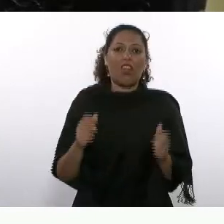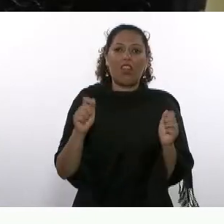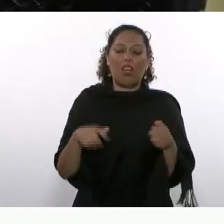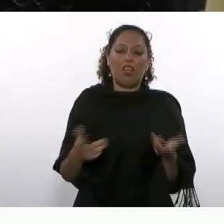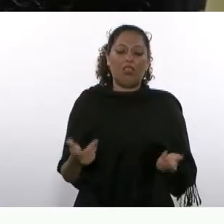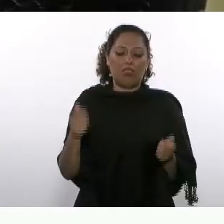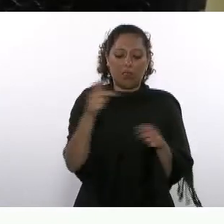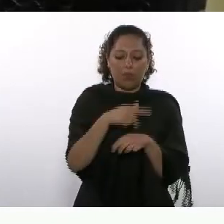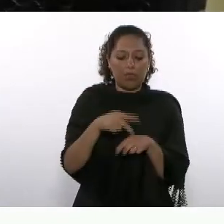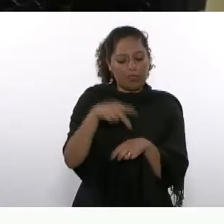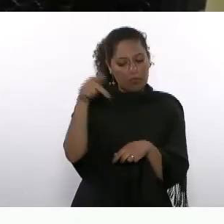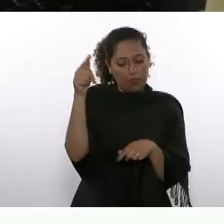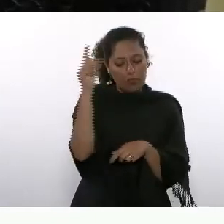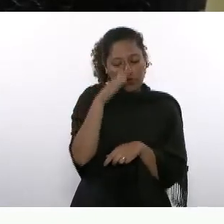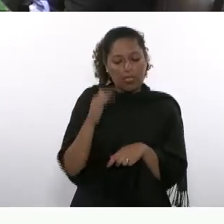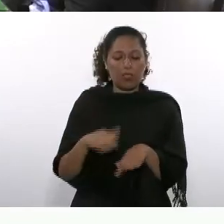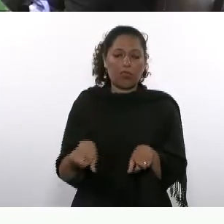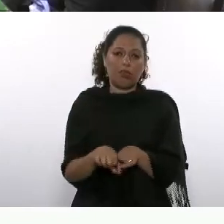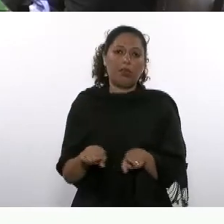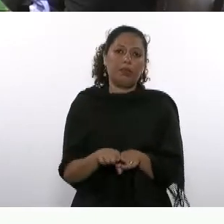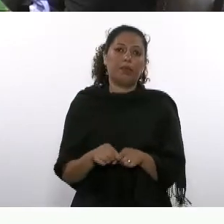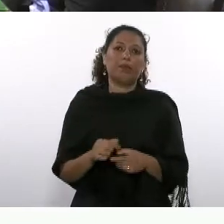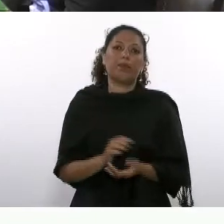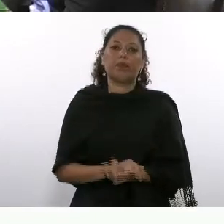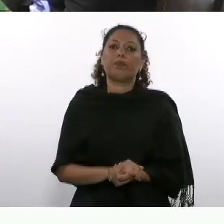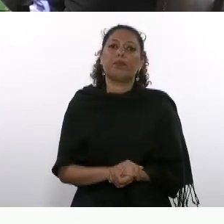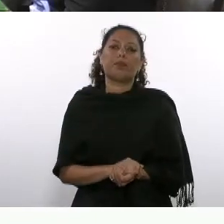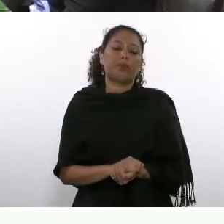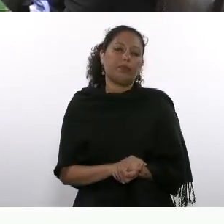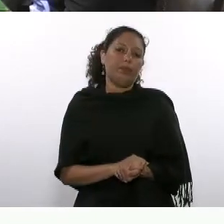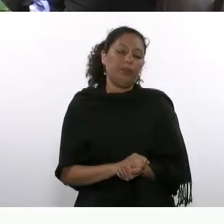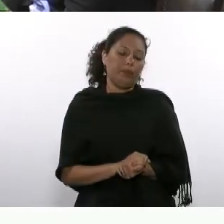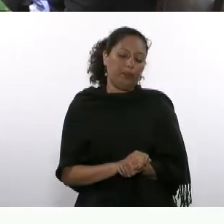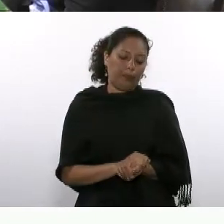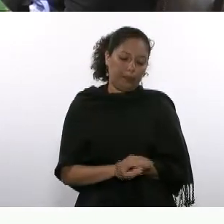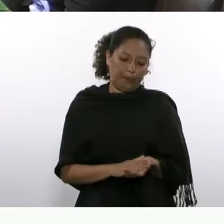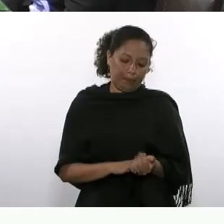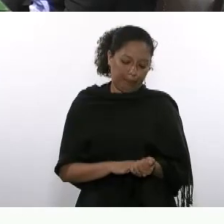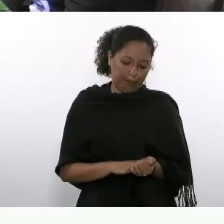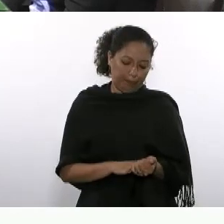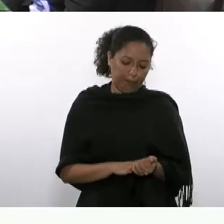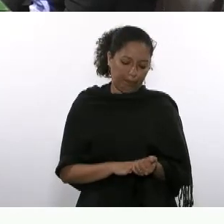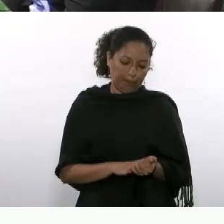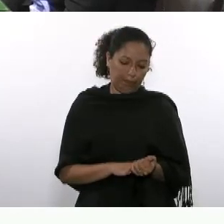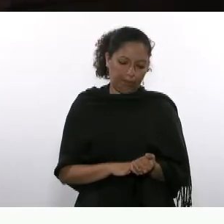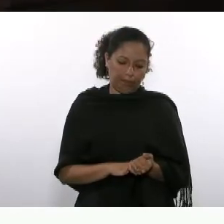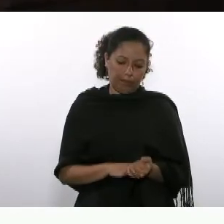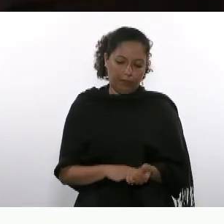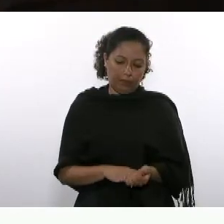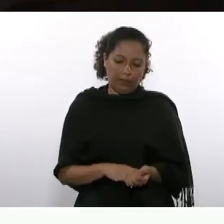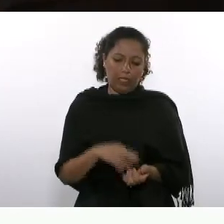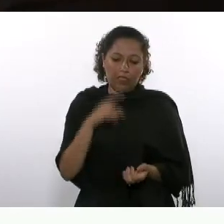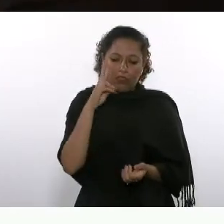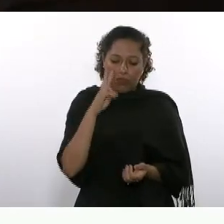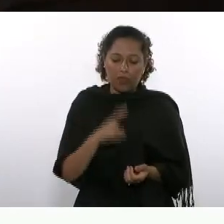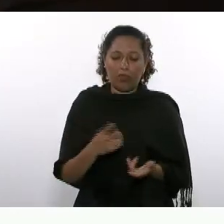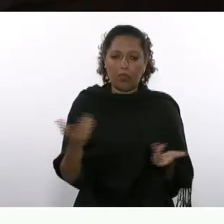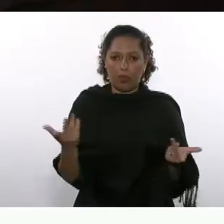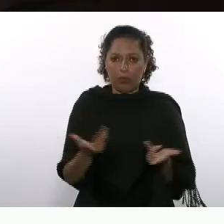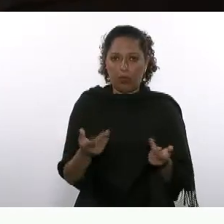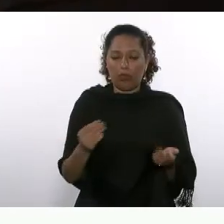mesmo. E assim, reforçando, ficou muito claro que a insegurança de se estabelecer qualquer